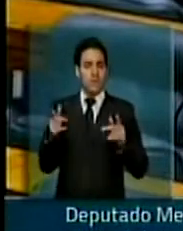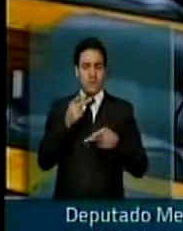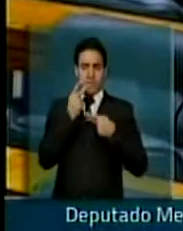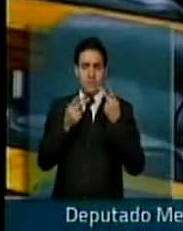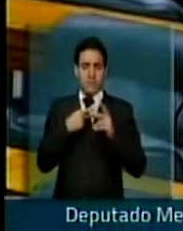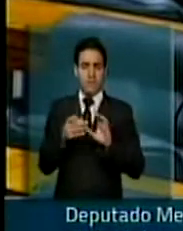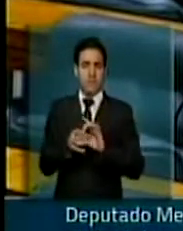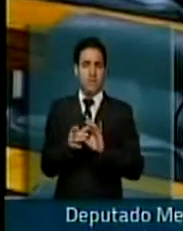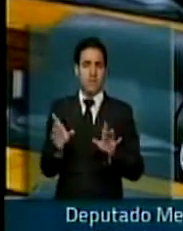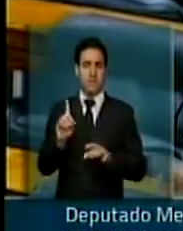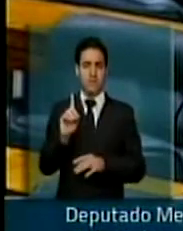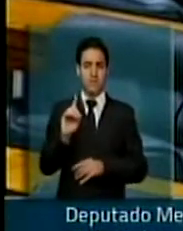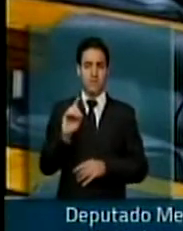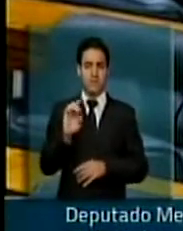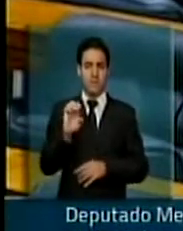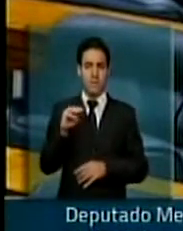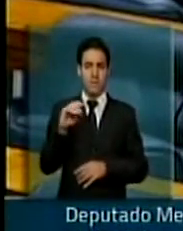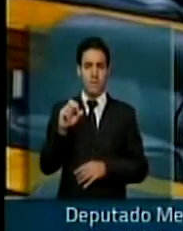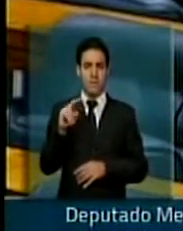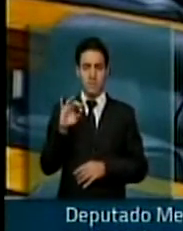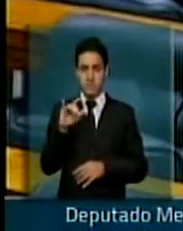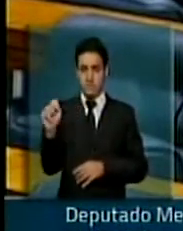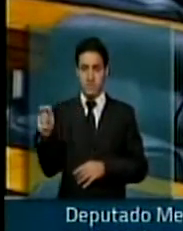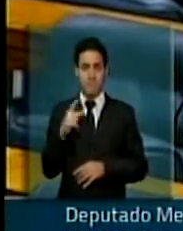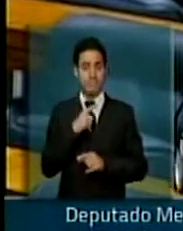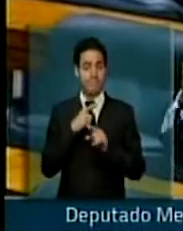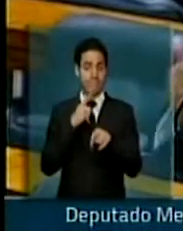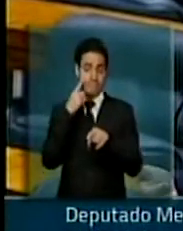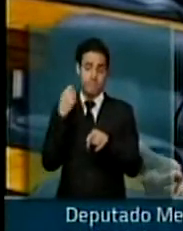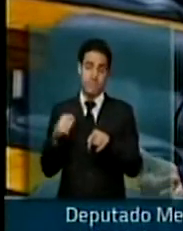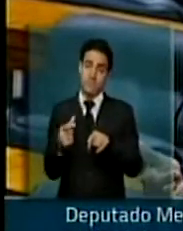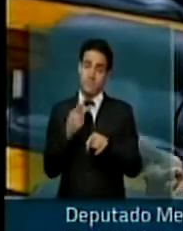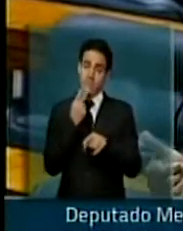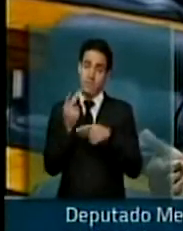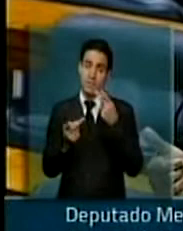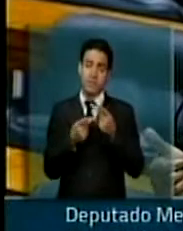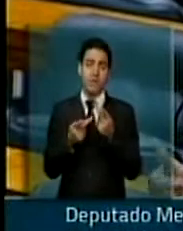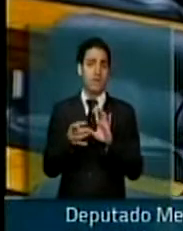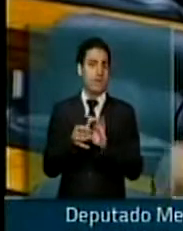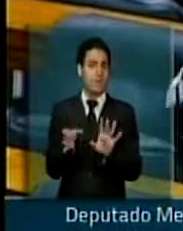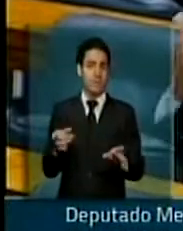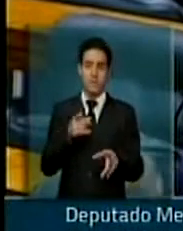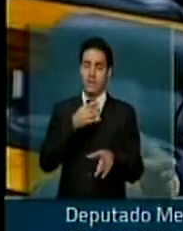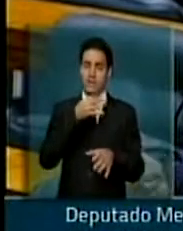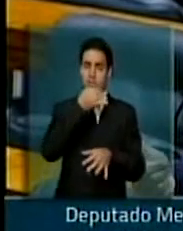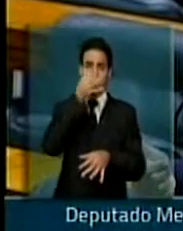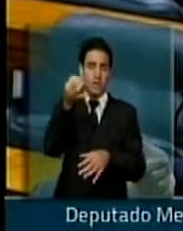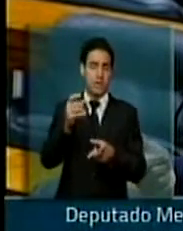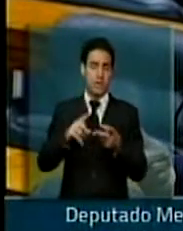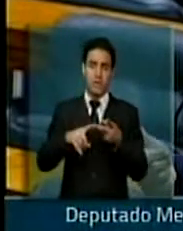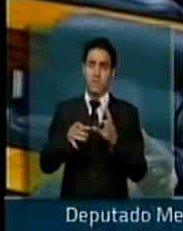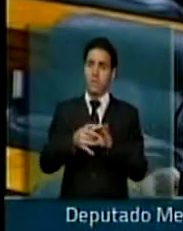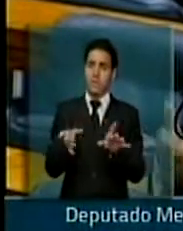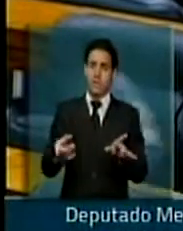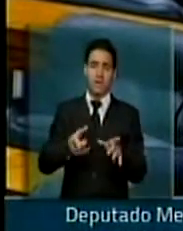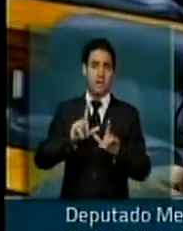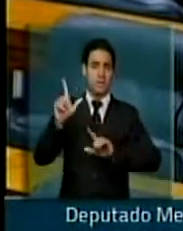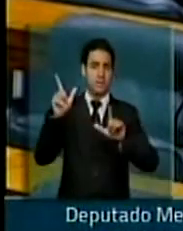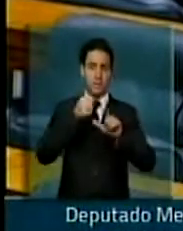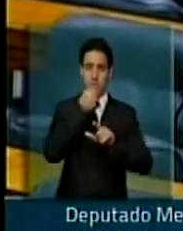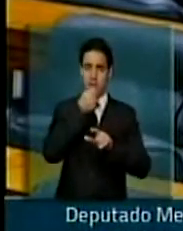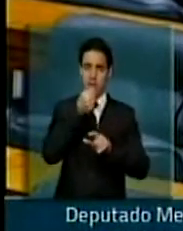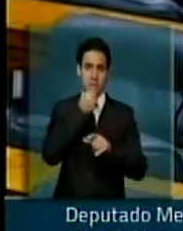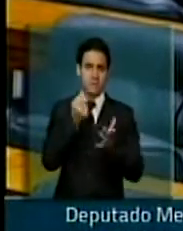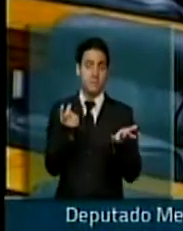em democracia, necessariamente tem que se falar em liberdade de expressão, liberdade de imprensa, e